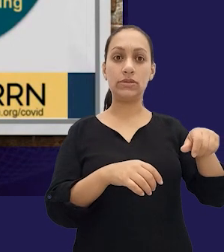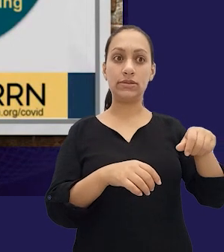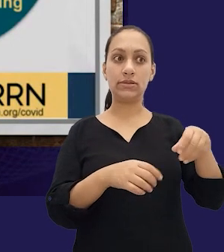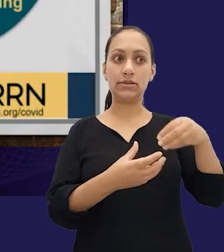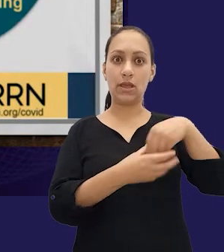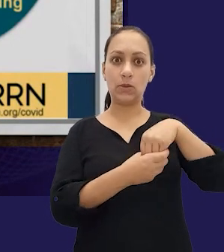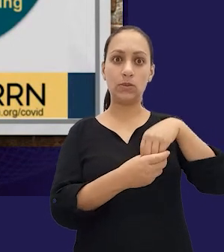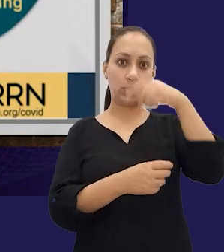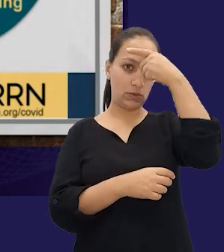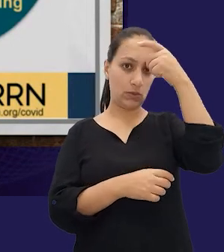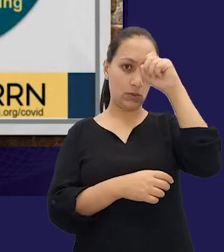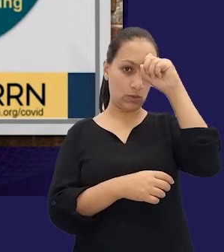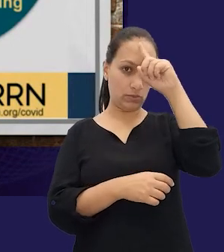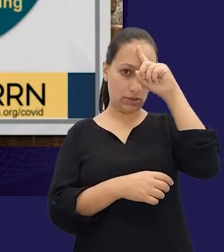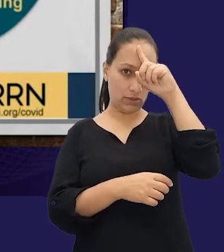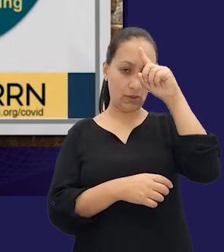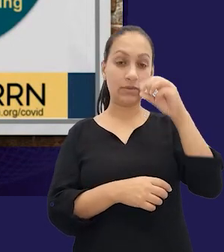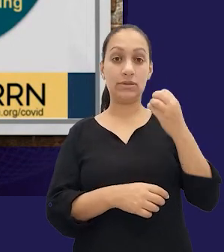hospitalar,